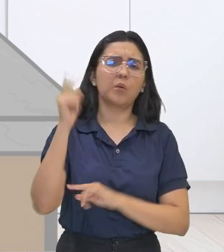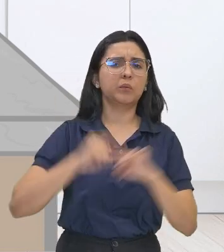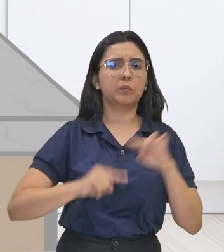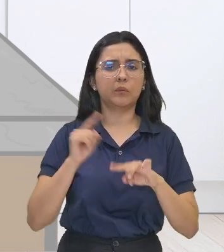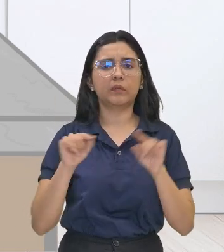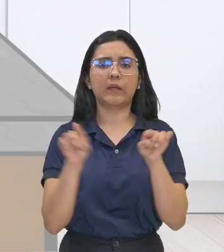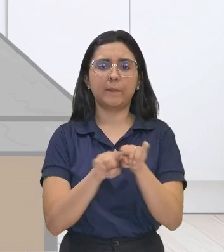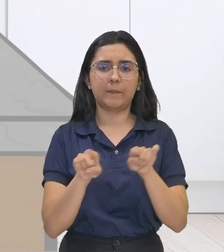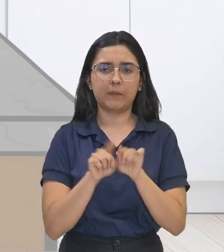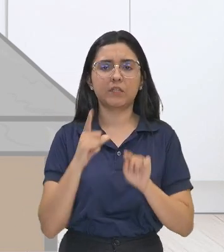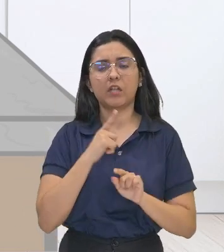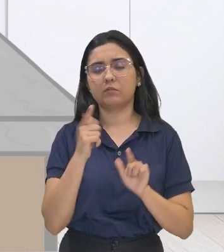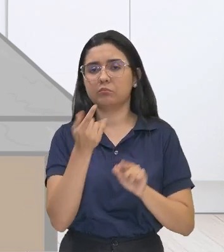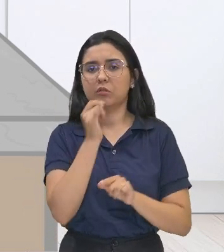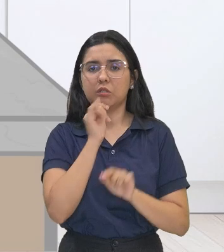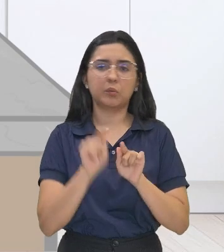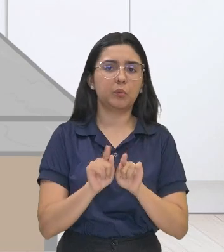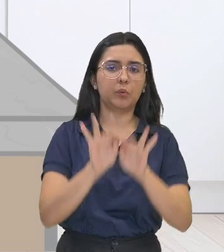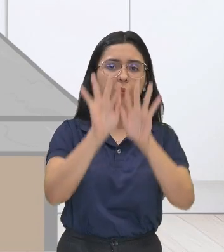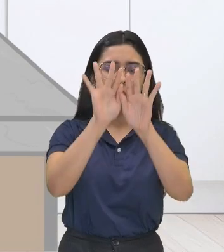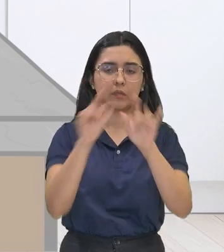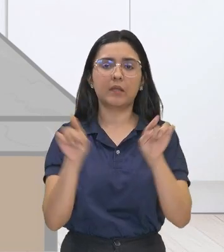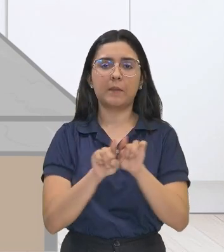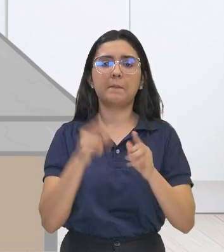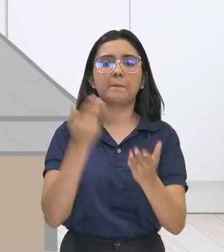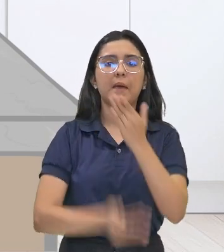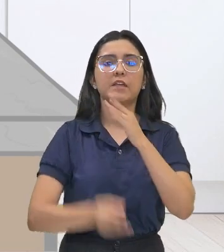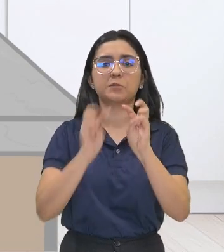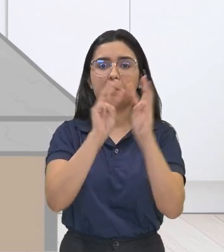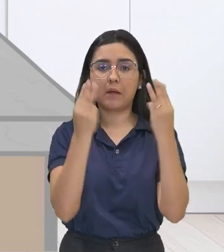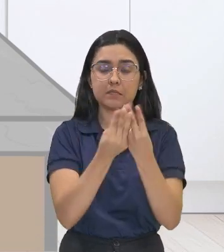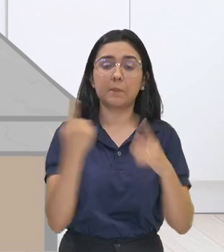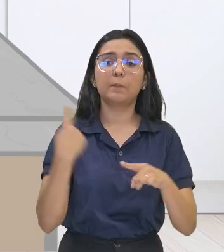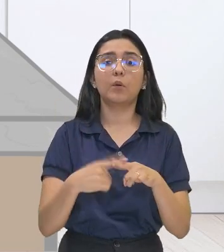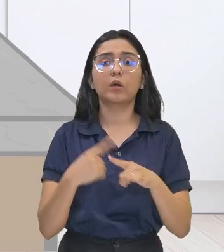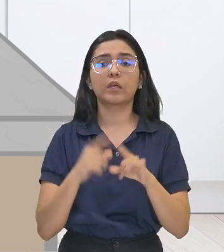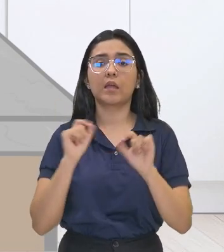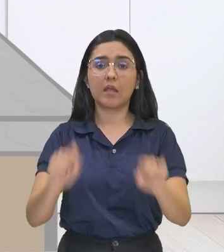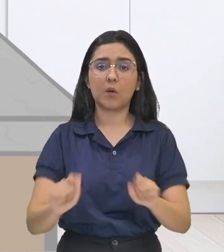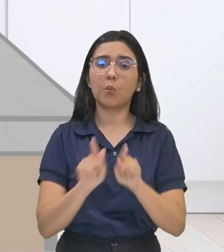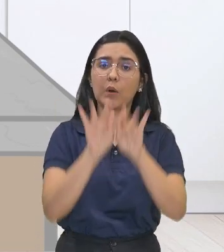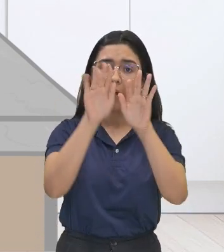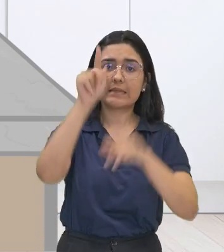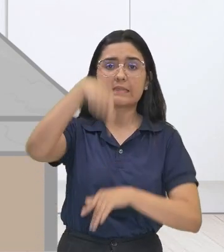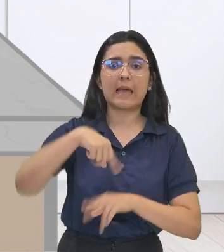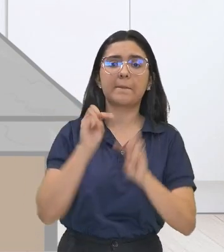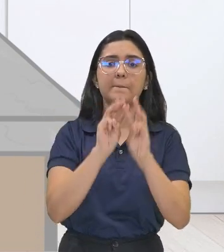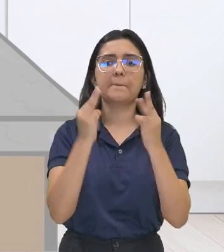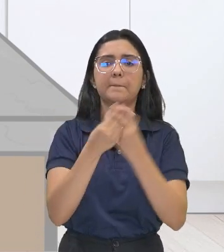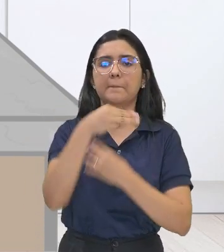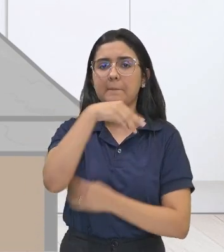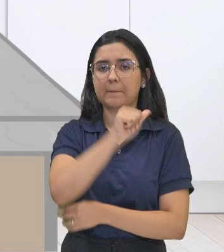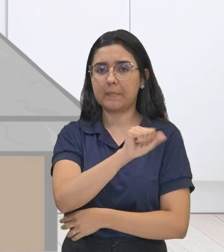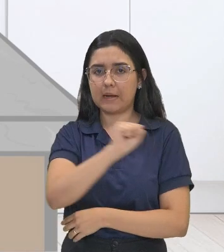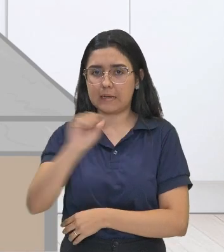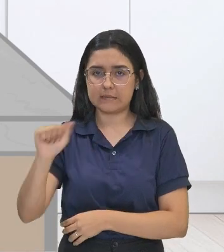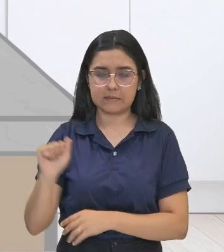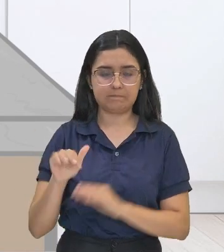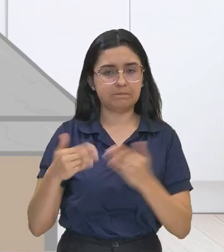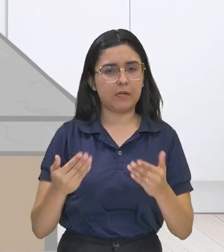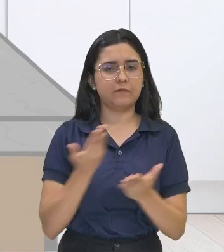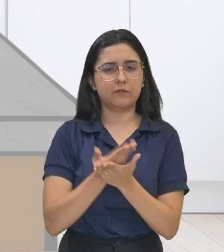que liberam gases, eles acabam perdendo massa, porque o gás também é massa. Mas vamos ver